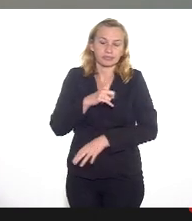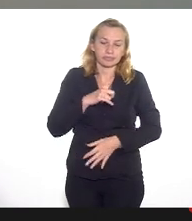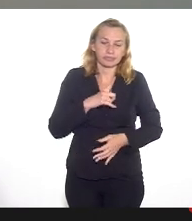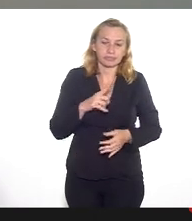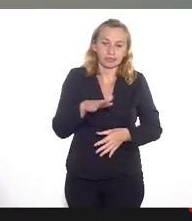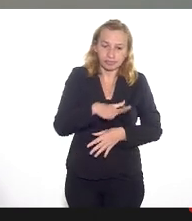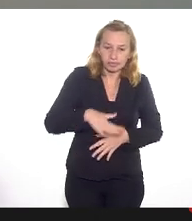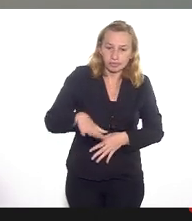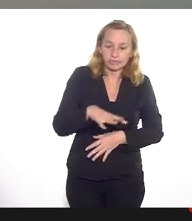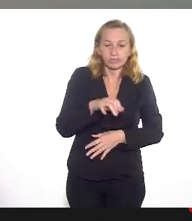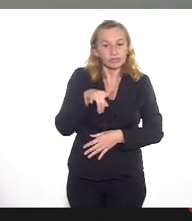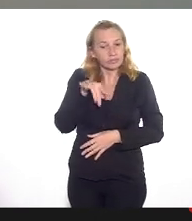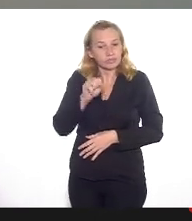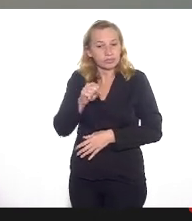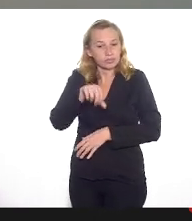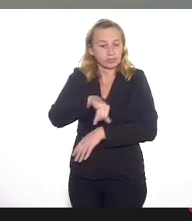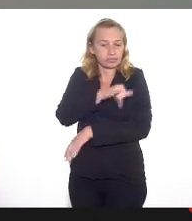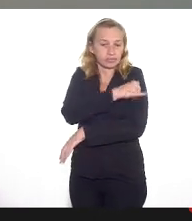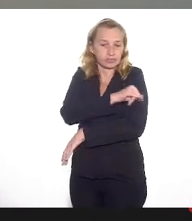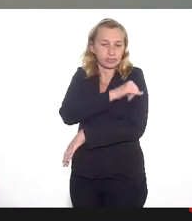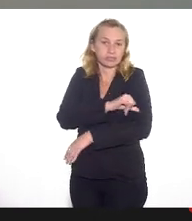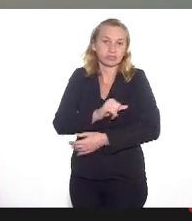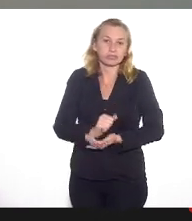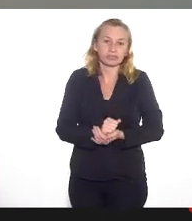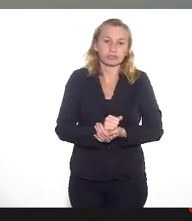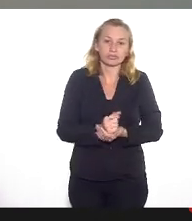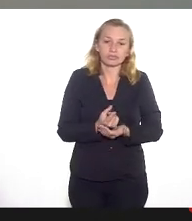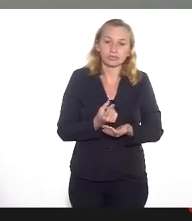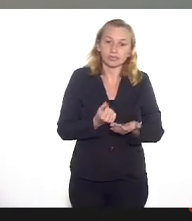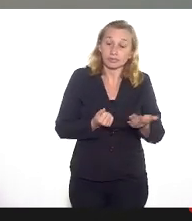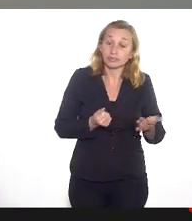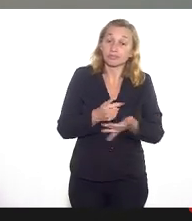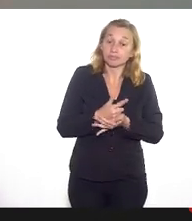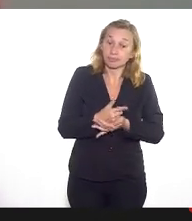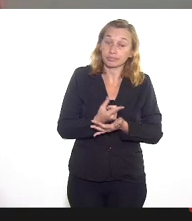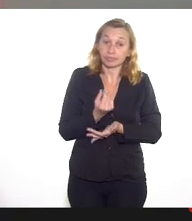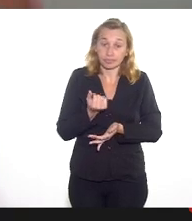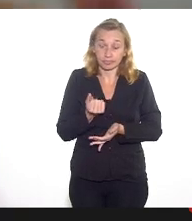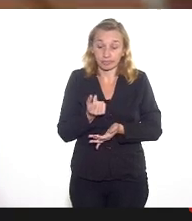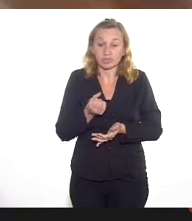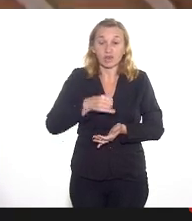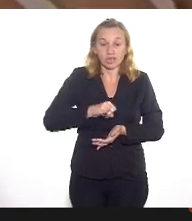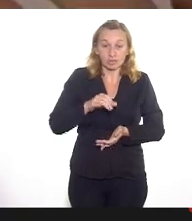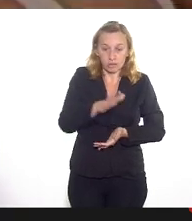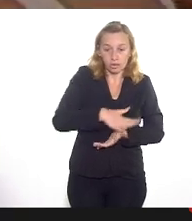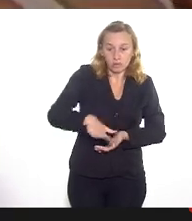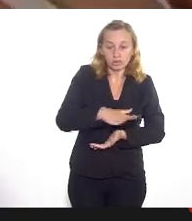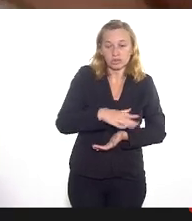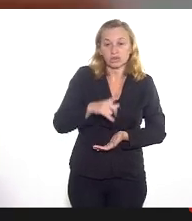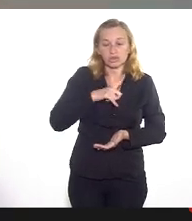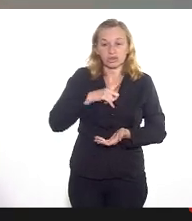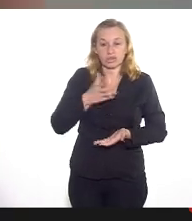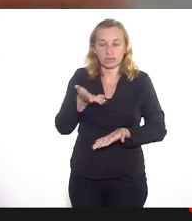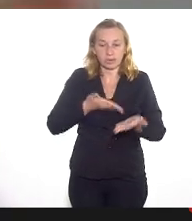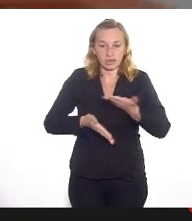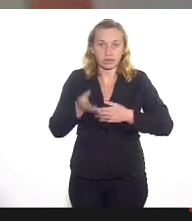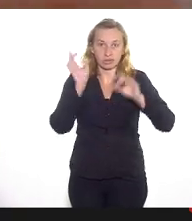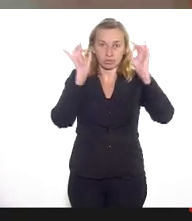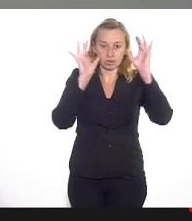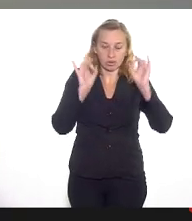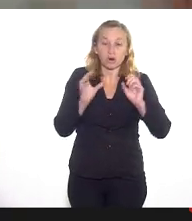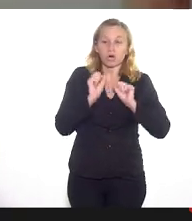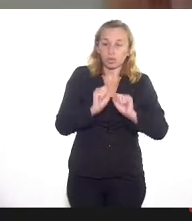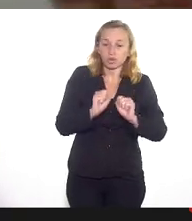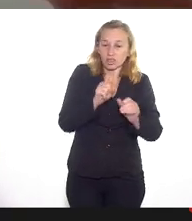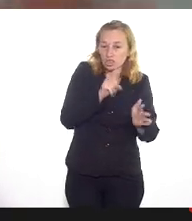campo aqui do Rio de Janeiro, que ele arcasse com esse custo. A discussão é se esse campo tivesse participação especial, né, se ele poderia